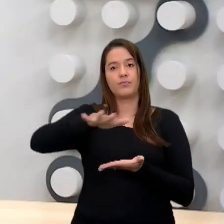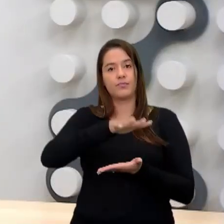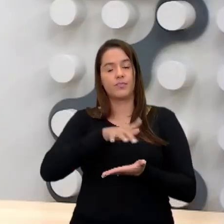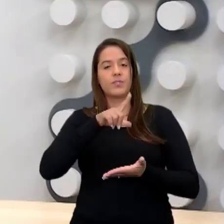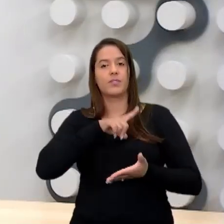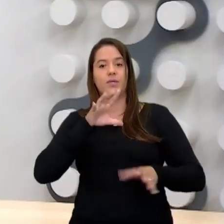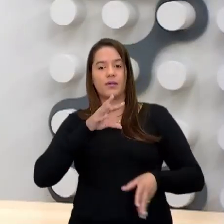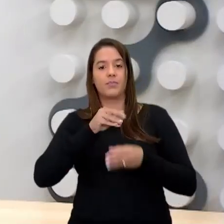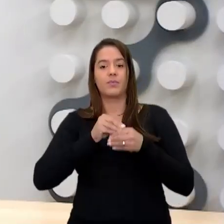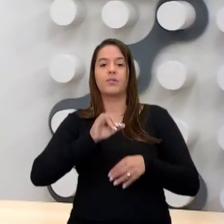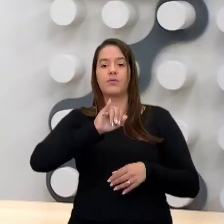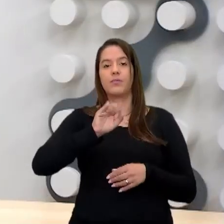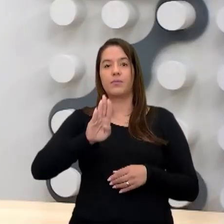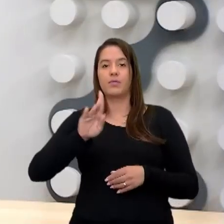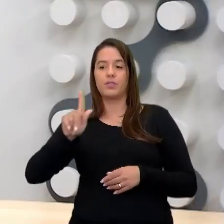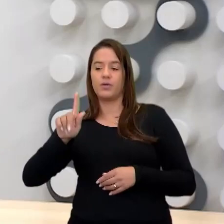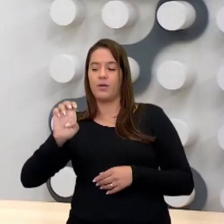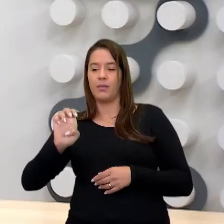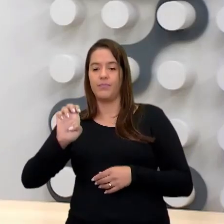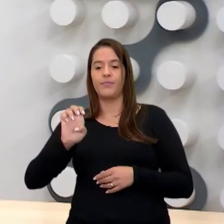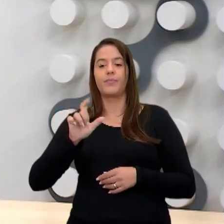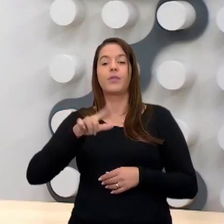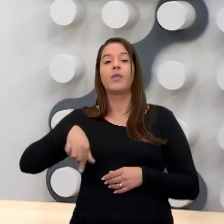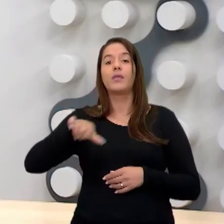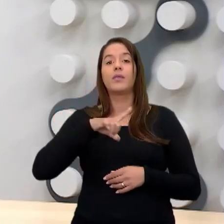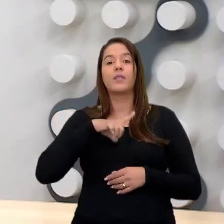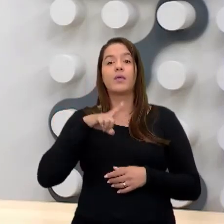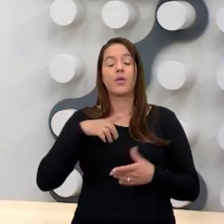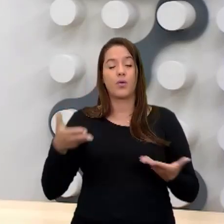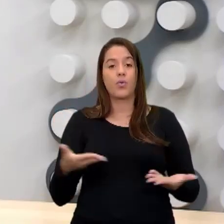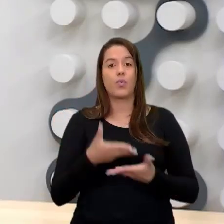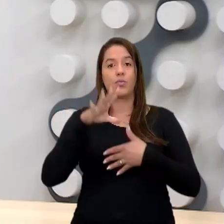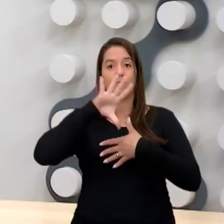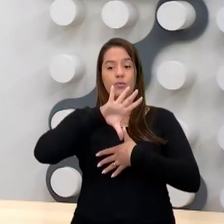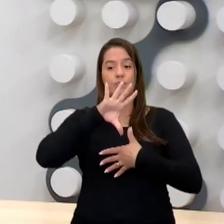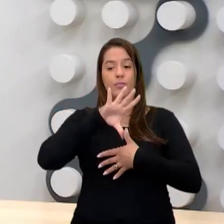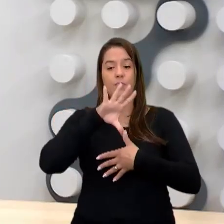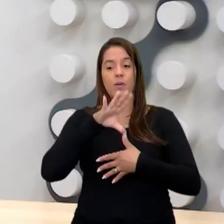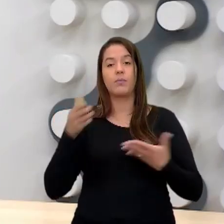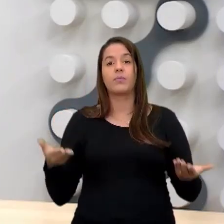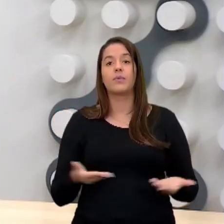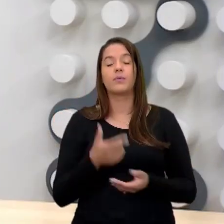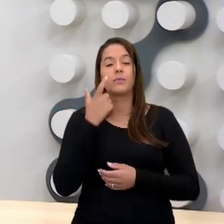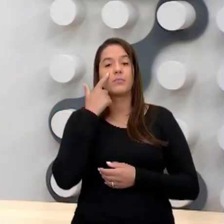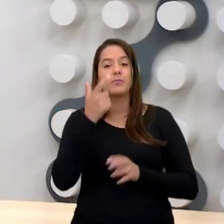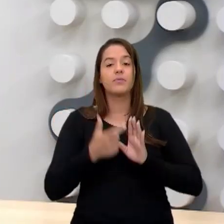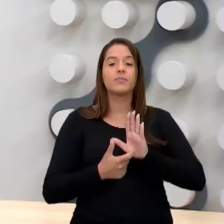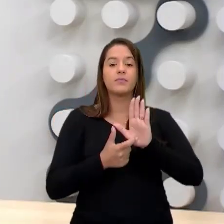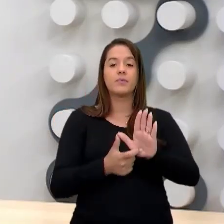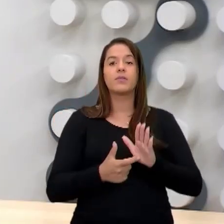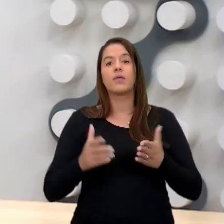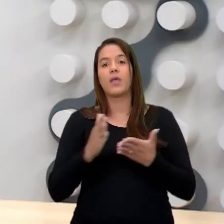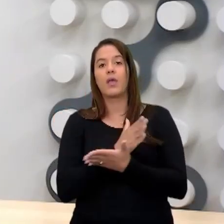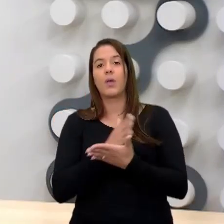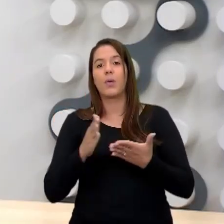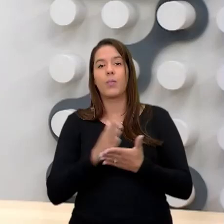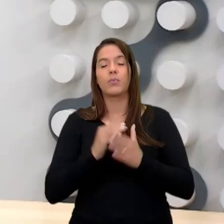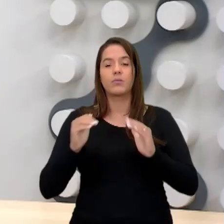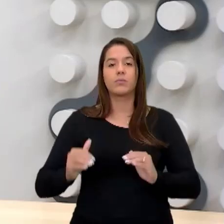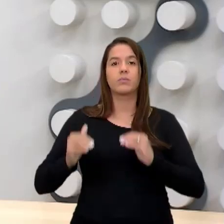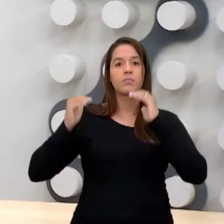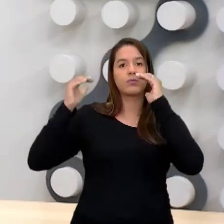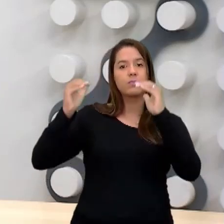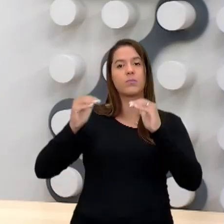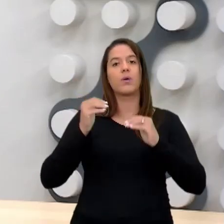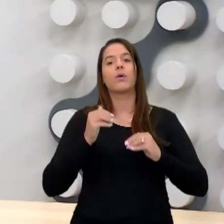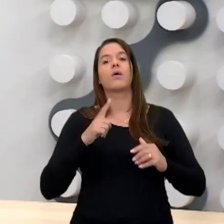implantada pelo IBGE. Eu vou trazer os mapas agora para vocês verem, né, o porquê dessa questão dessa hierarquia urbana,